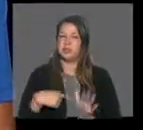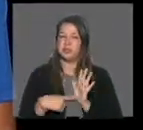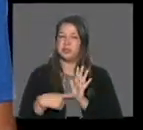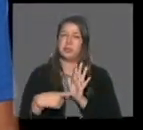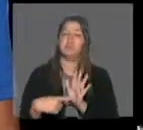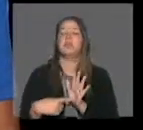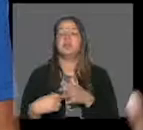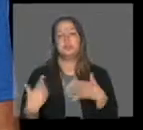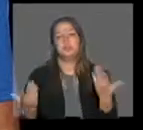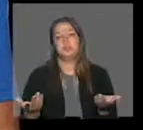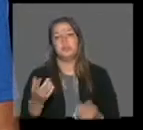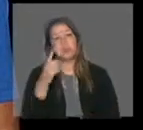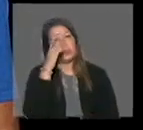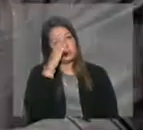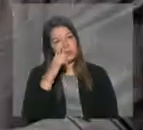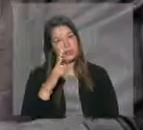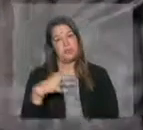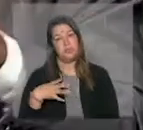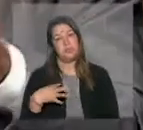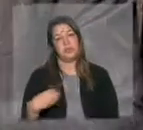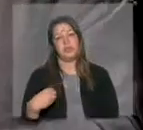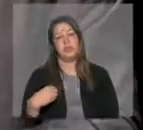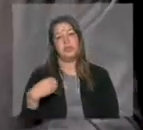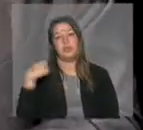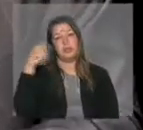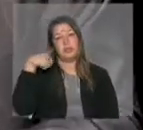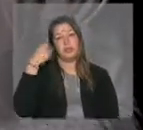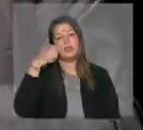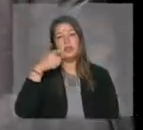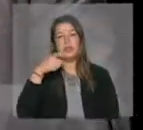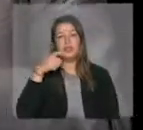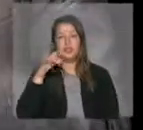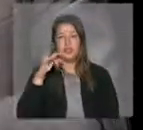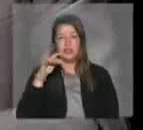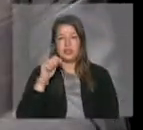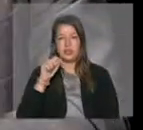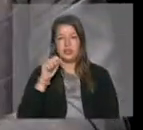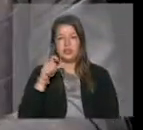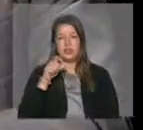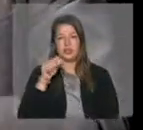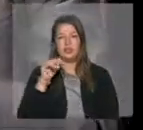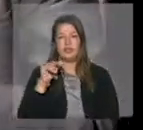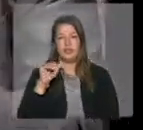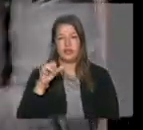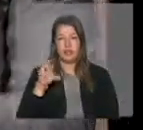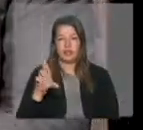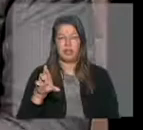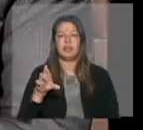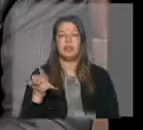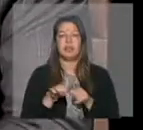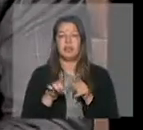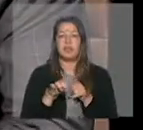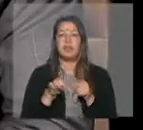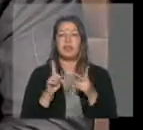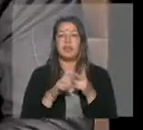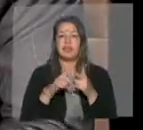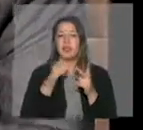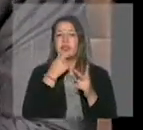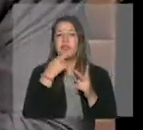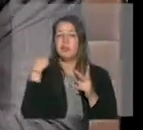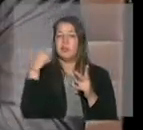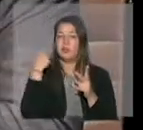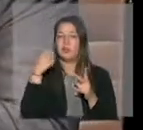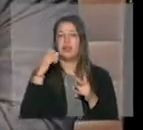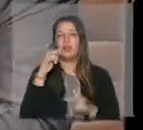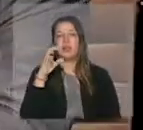exposição. Então, para quem não sabe, Clementino é filho da atriz Chica Xavier e do ator Clementino Quelé, não é